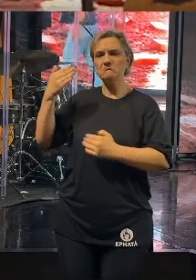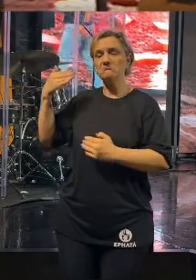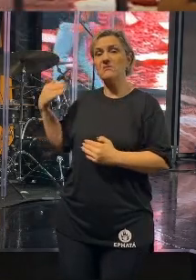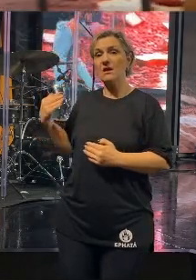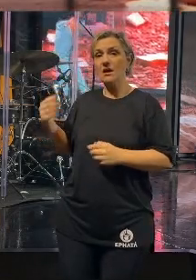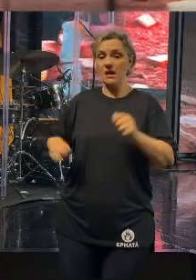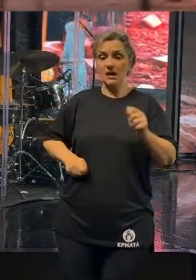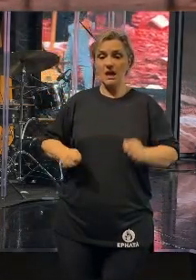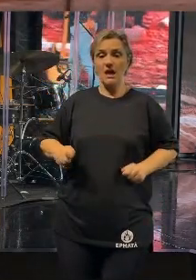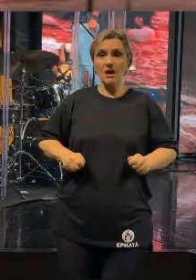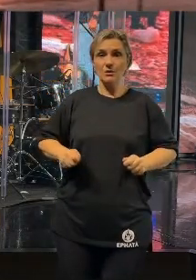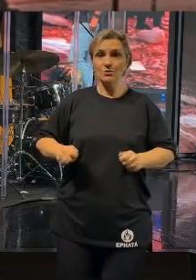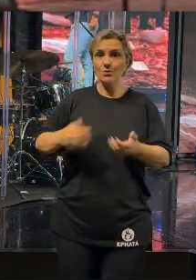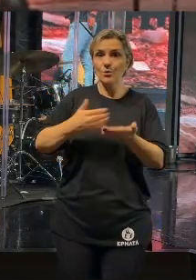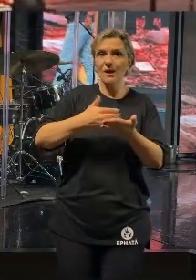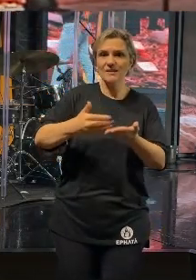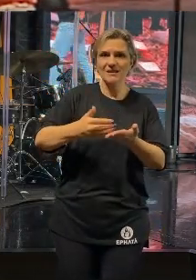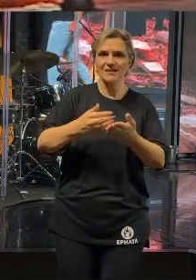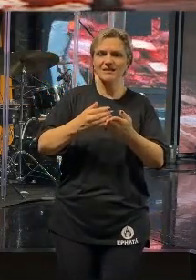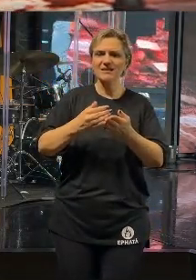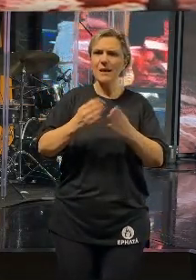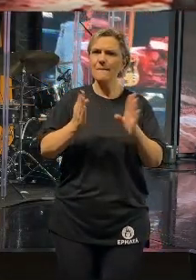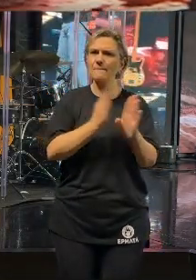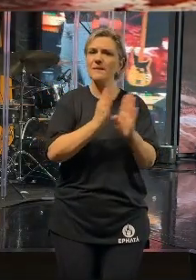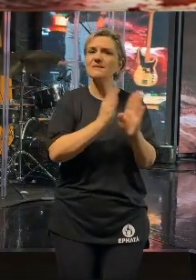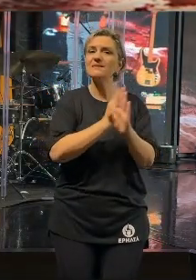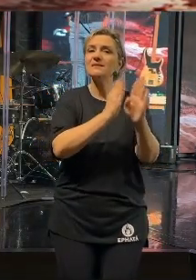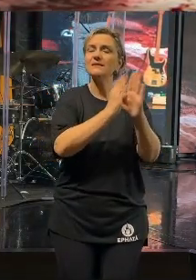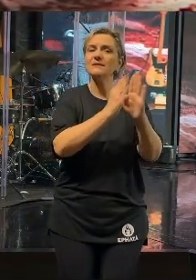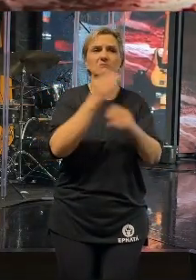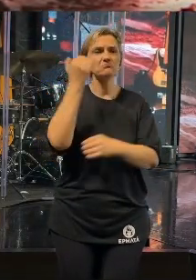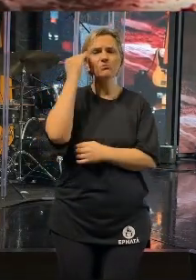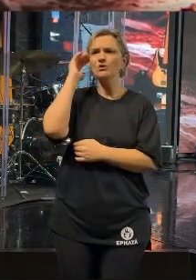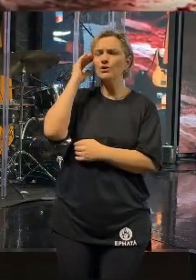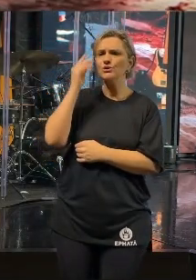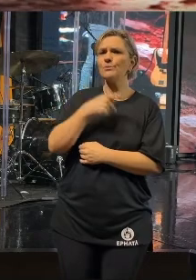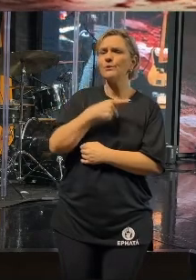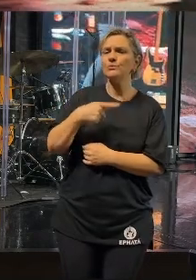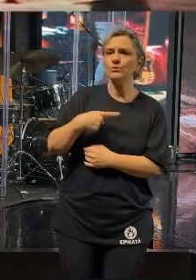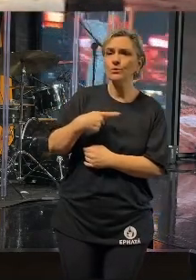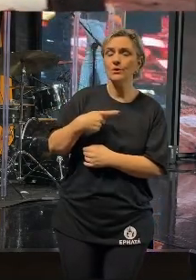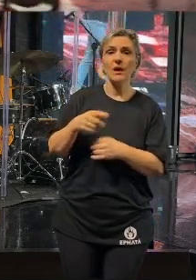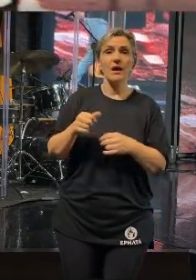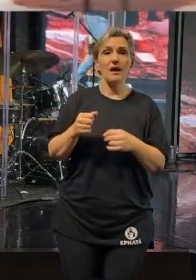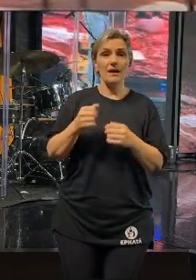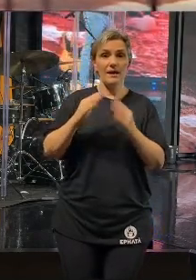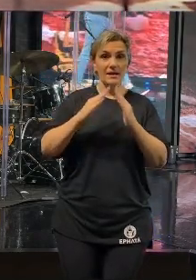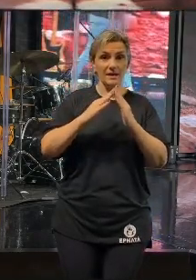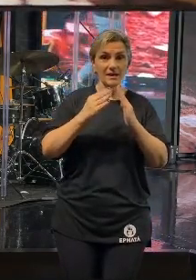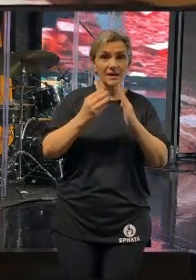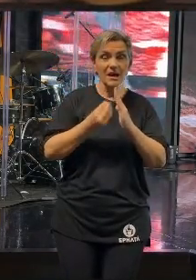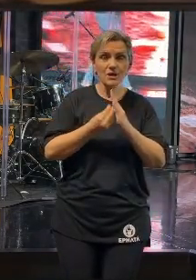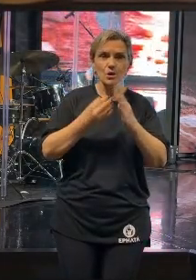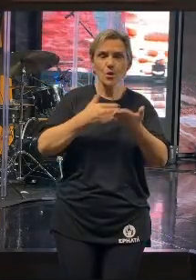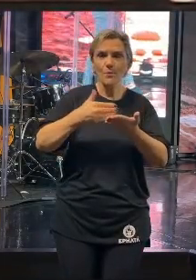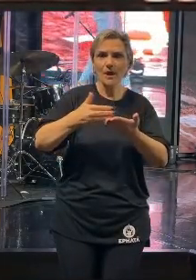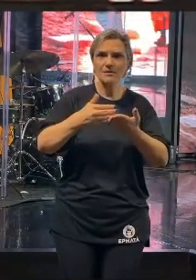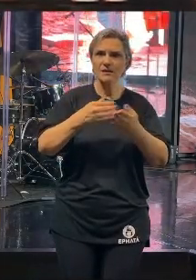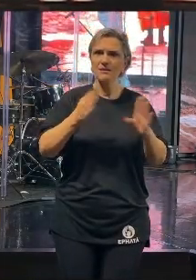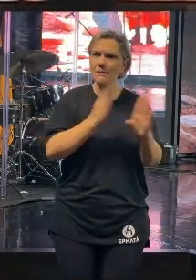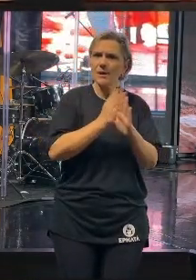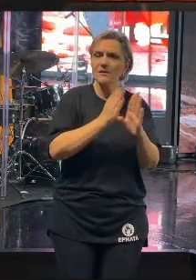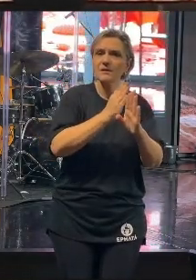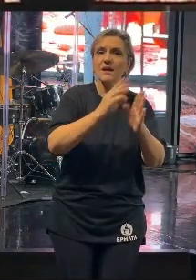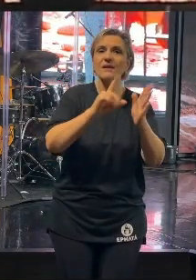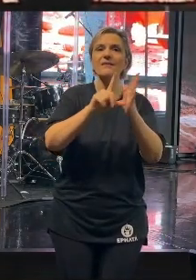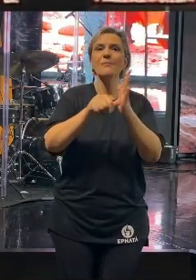ser perseguida. Eu não entendi, pastor. A igreja começa a ser perseguida em Atos 2 depois